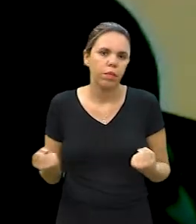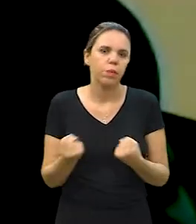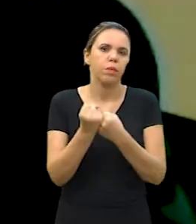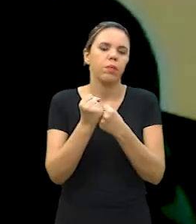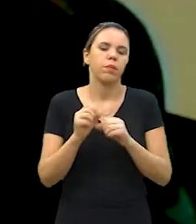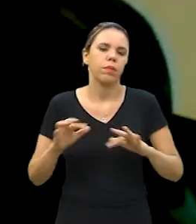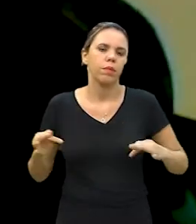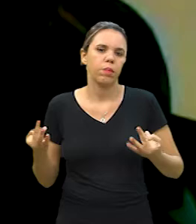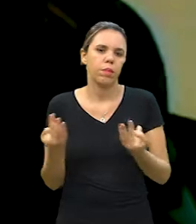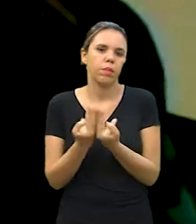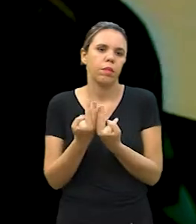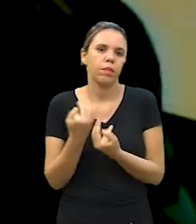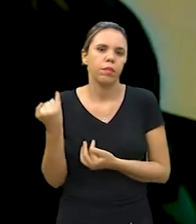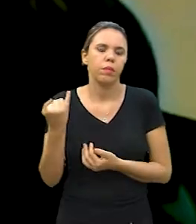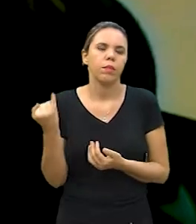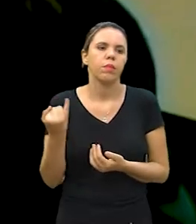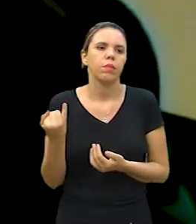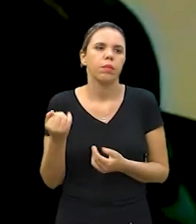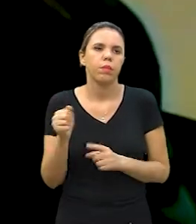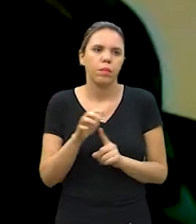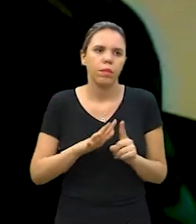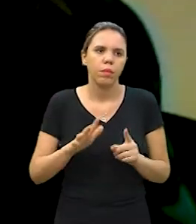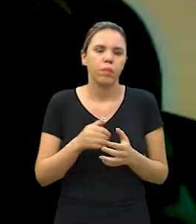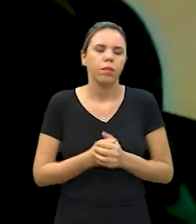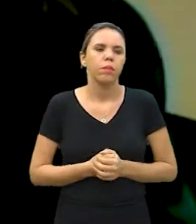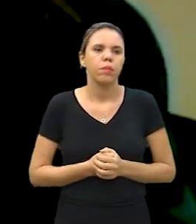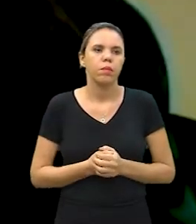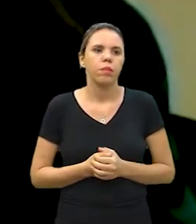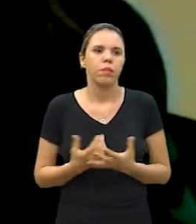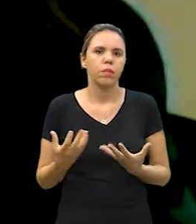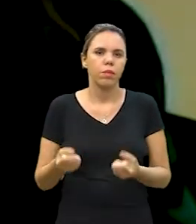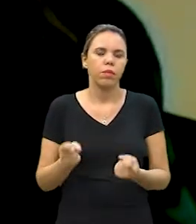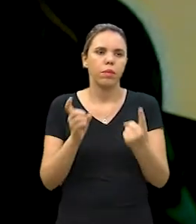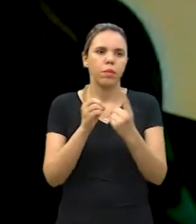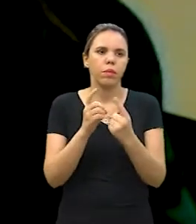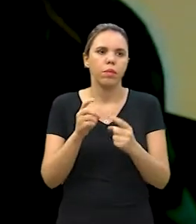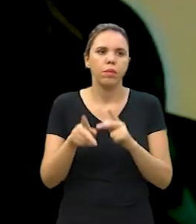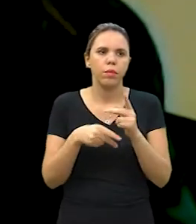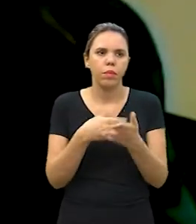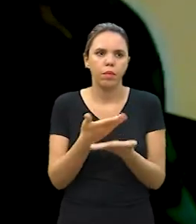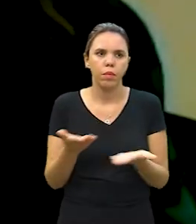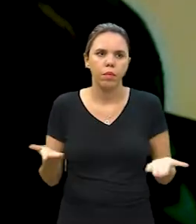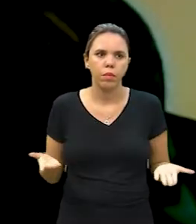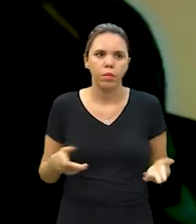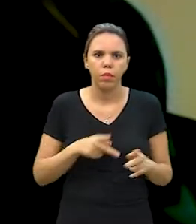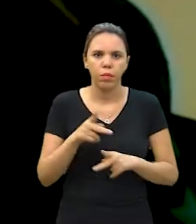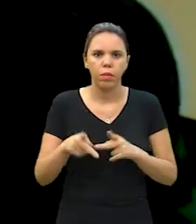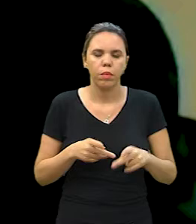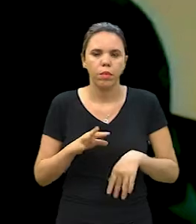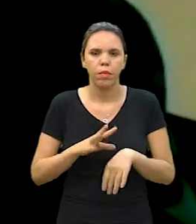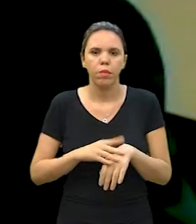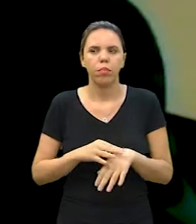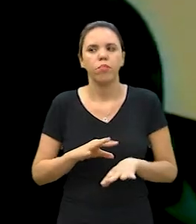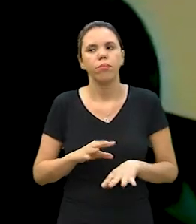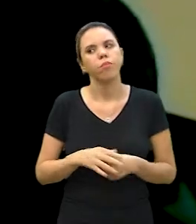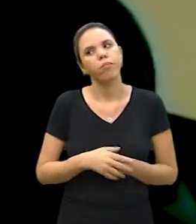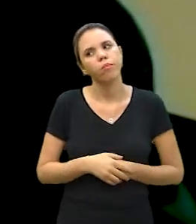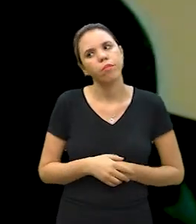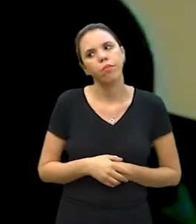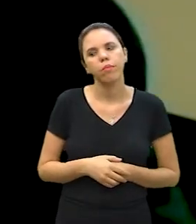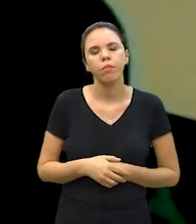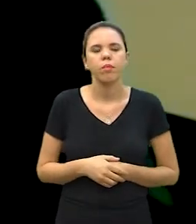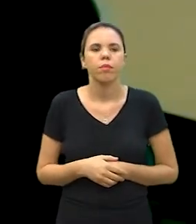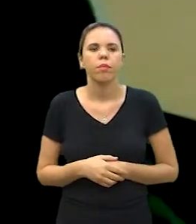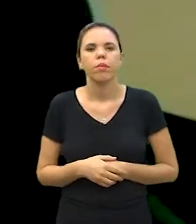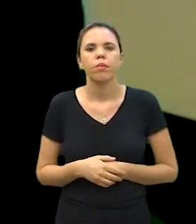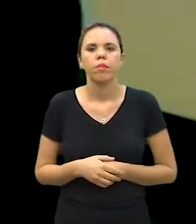apoio, né, da família, que é tão importante, da sociedade, no acolhimento das pessoas que estão adoecidas,